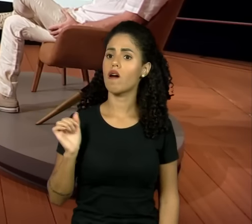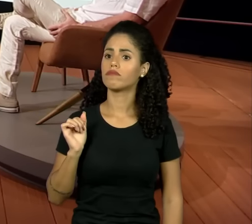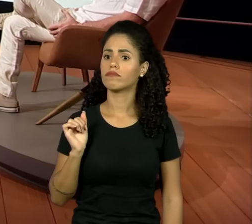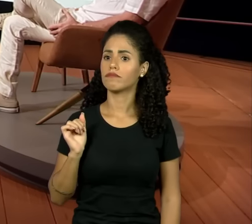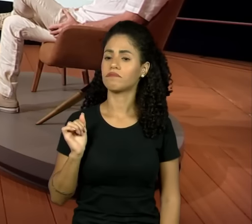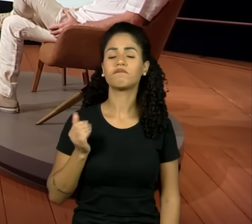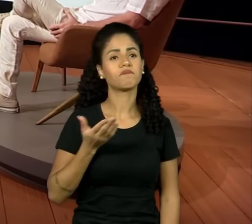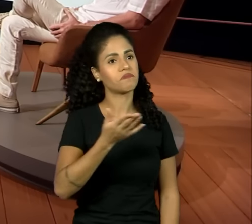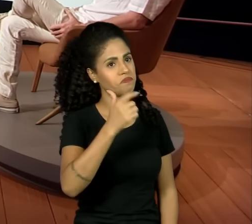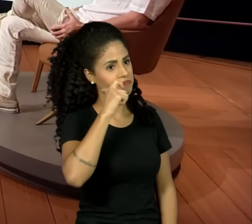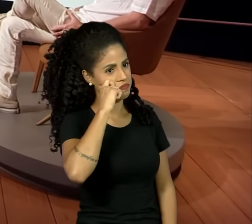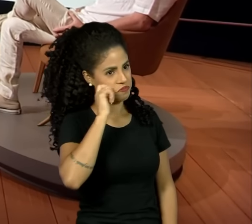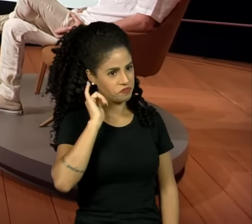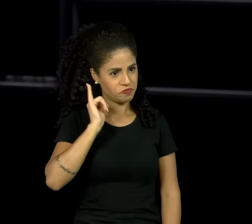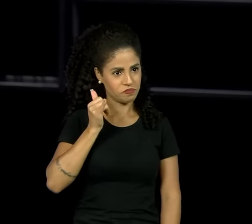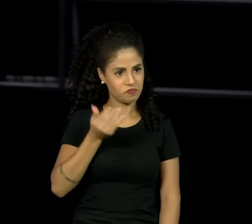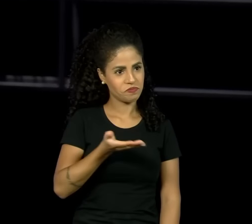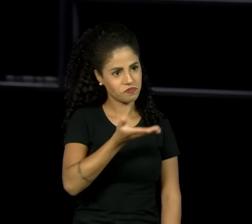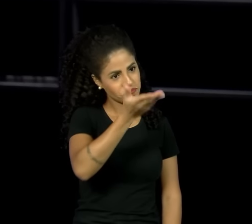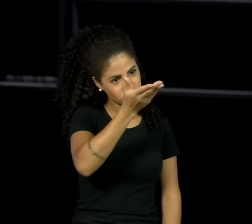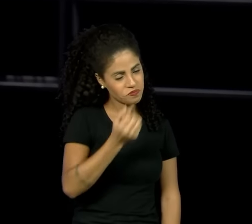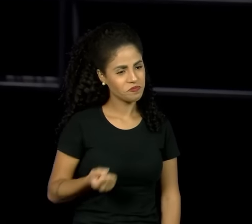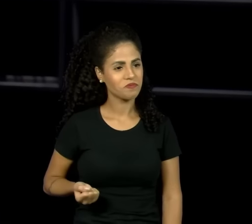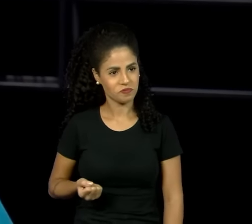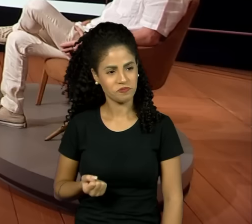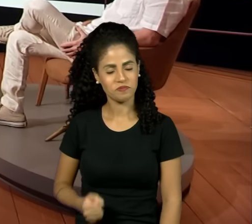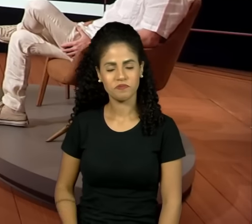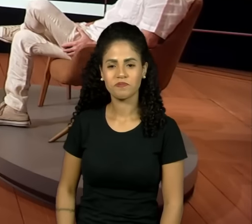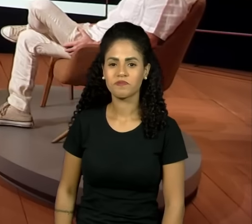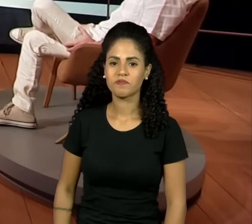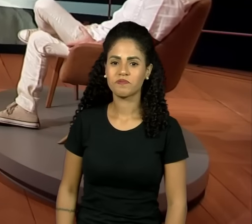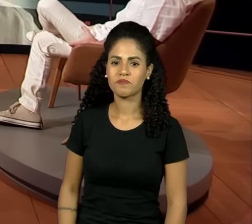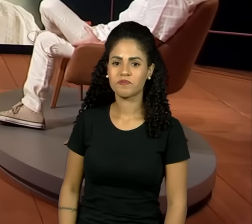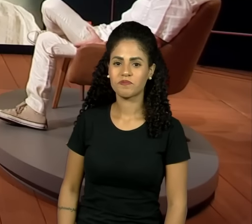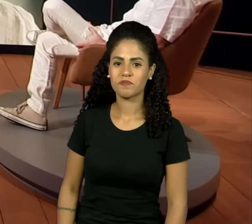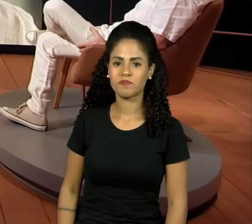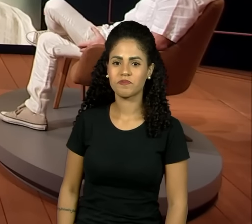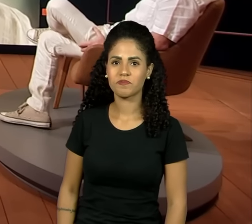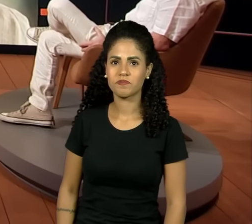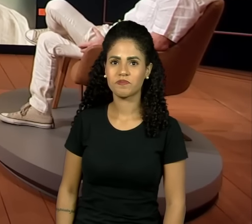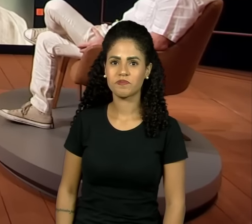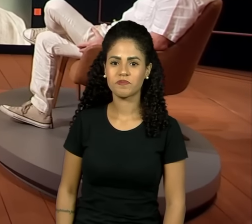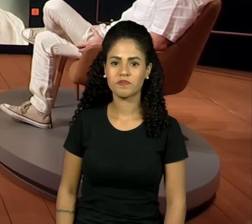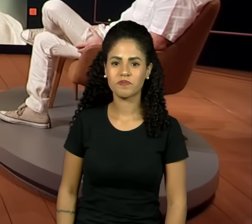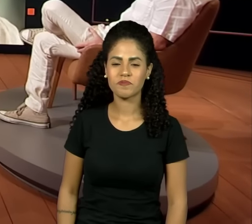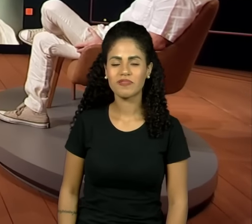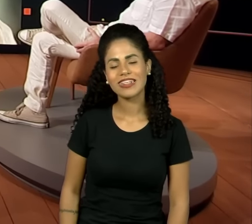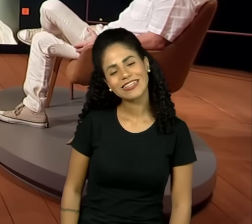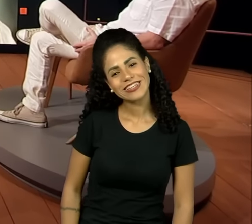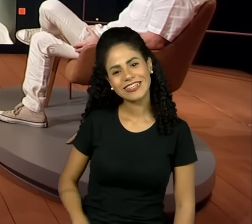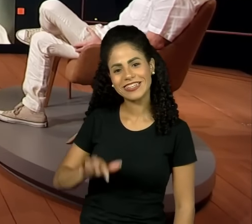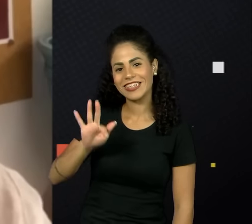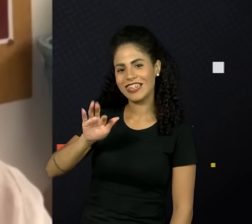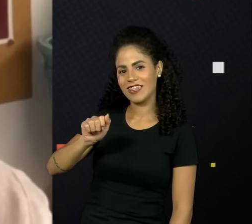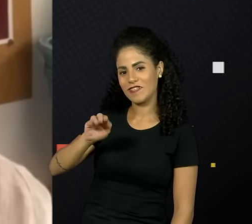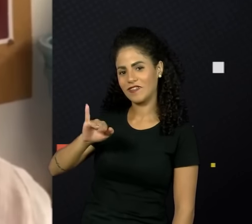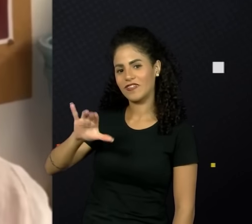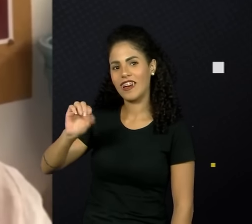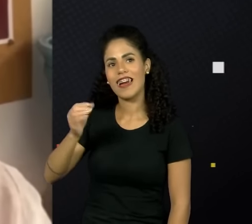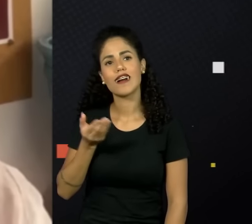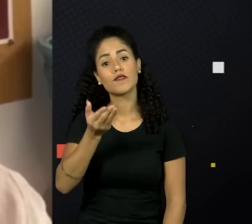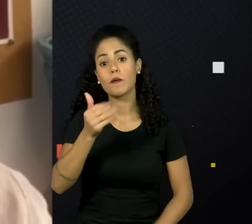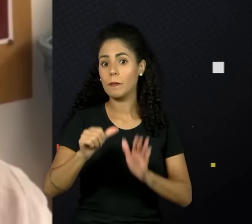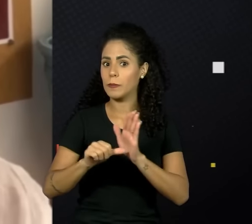tem uma mensagem da sua grande parceira aí nessa novela olha só a meu Deus Fábio Assunção Fábio Assunção fez comigo a sua